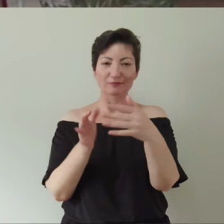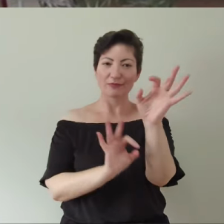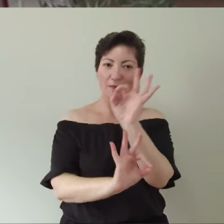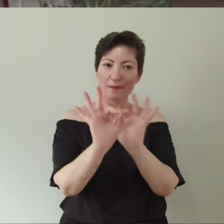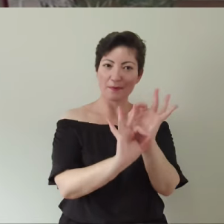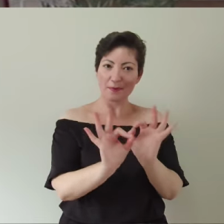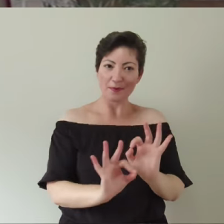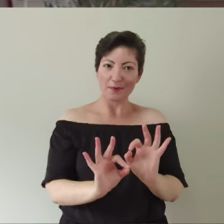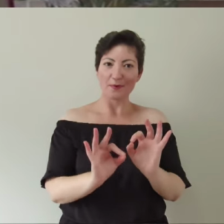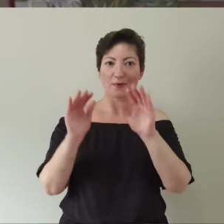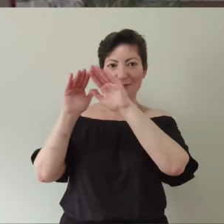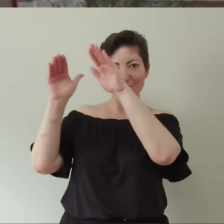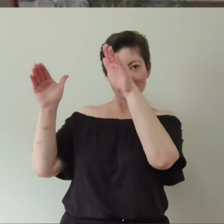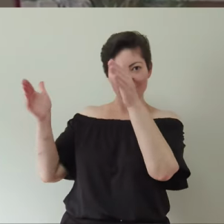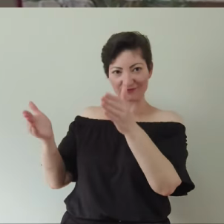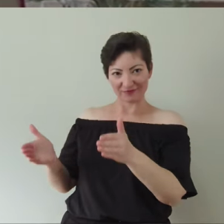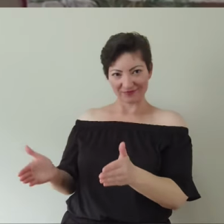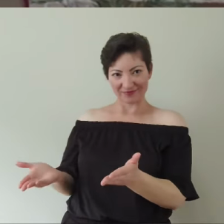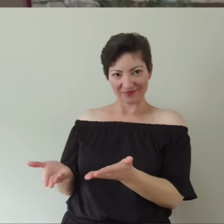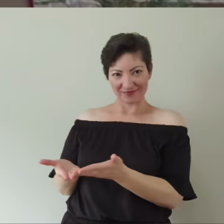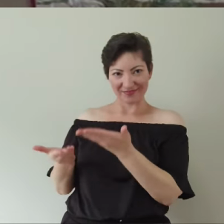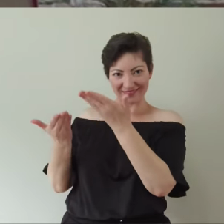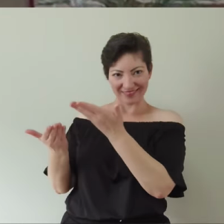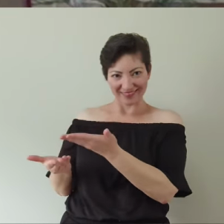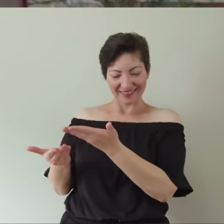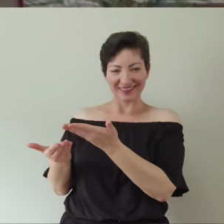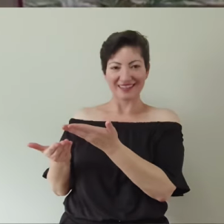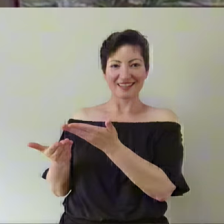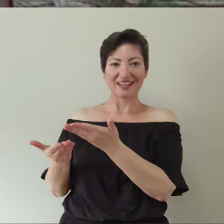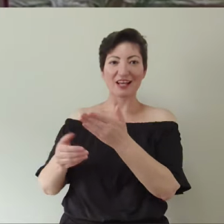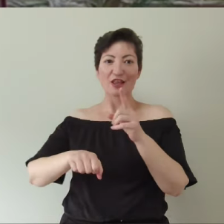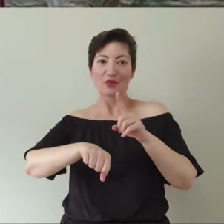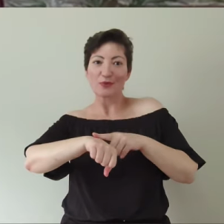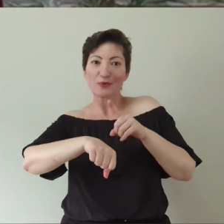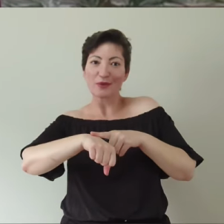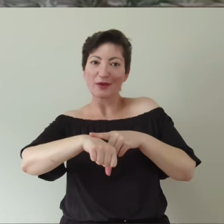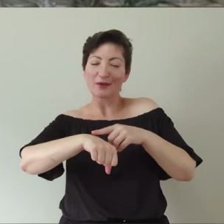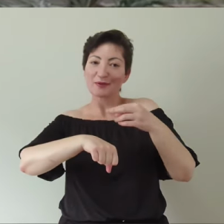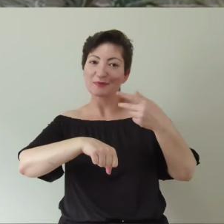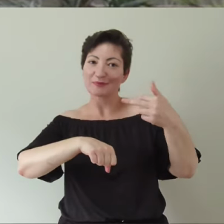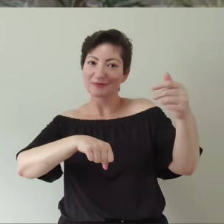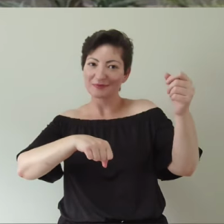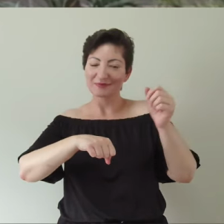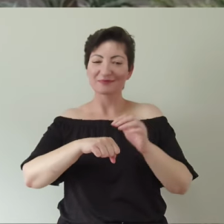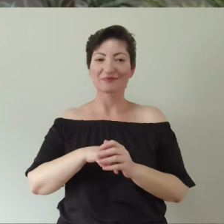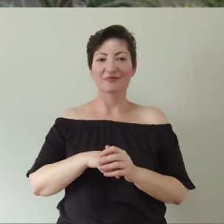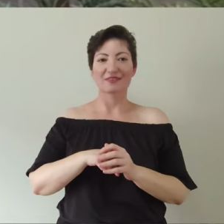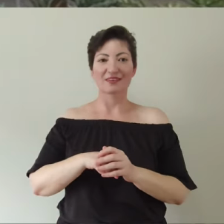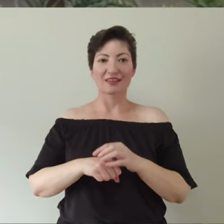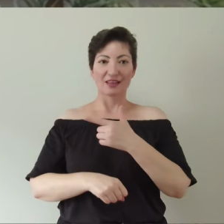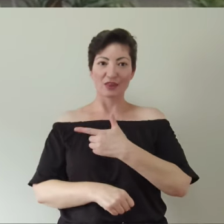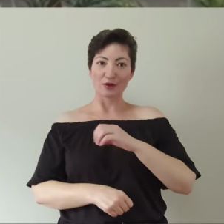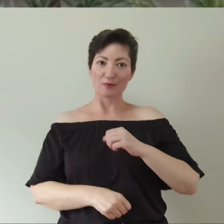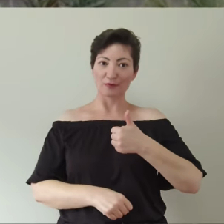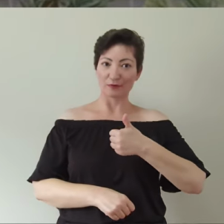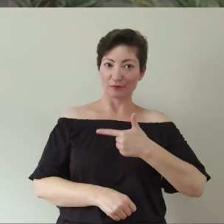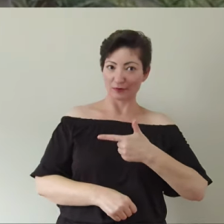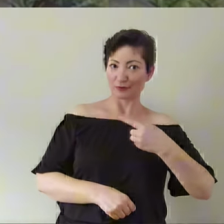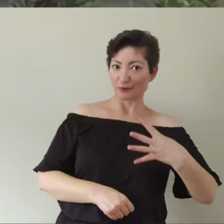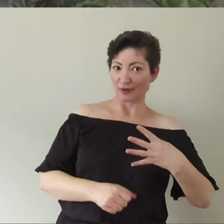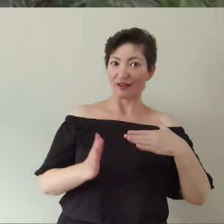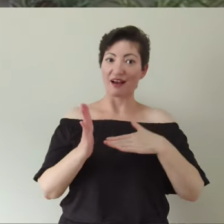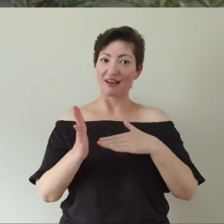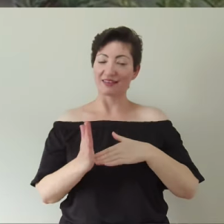preparou essa cápsula do tempo. Ela vai ficar aqui guardada no nosso espaço do ano de 2024 até o